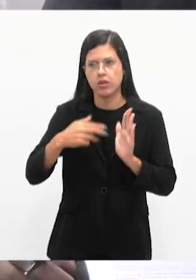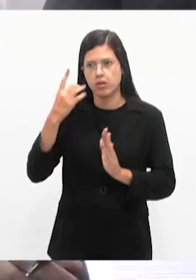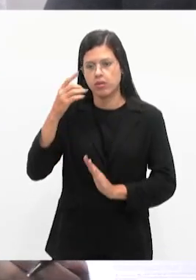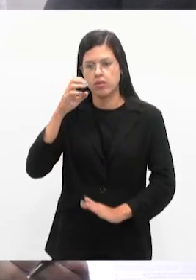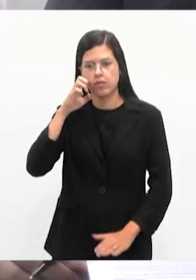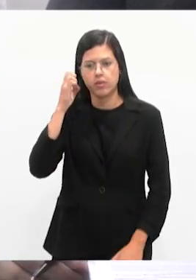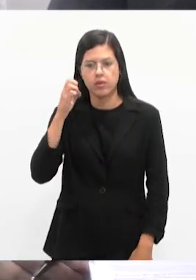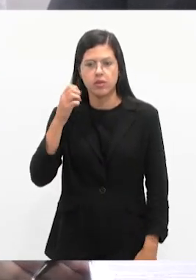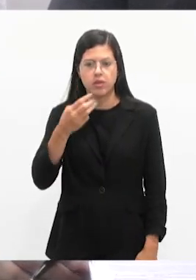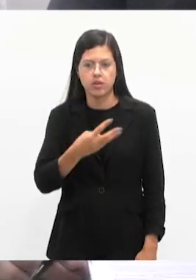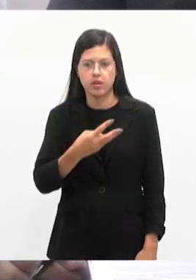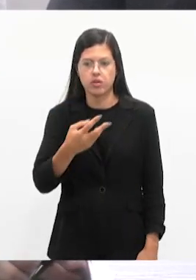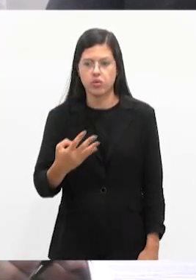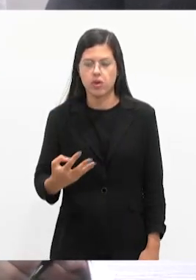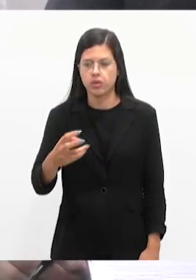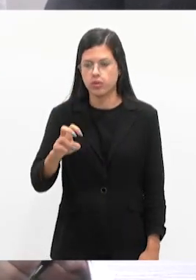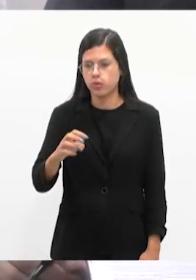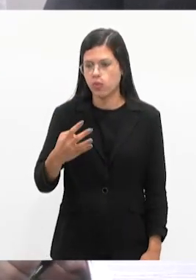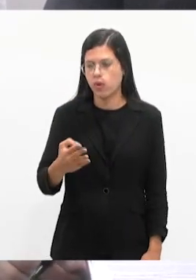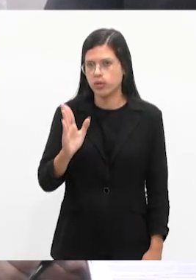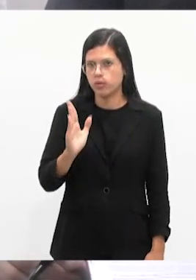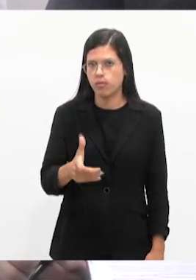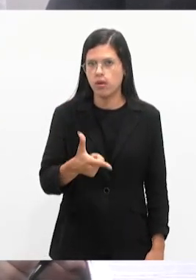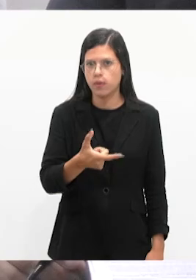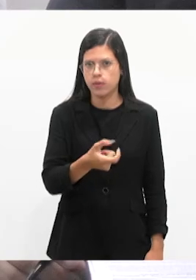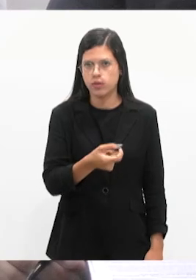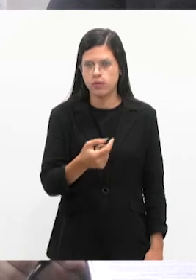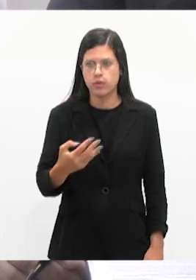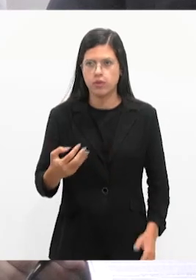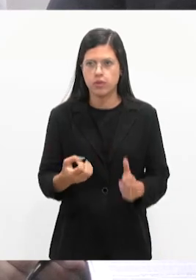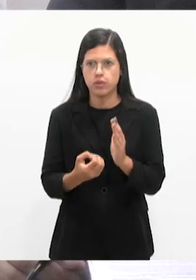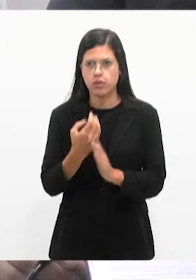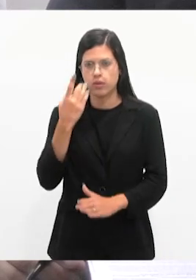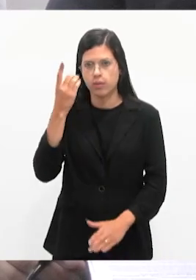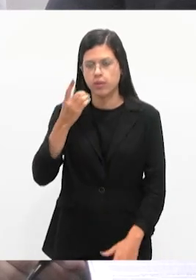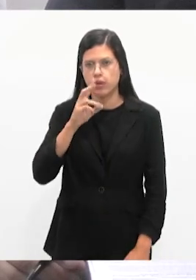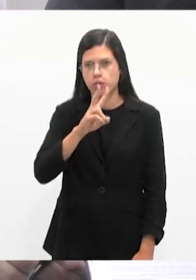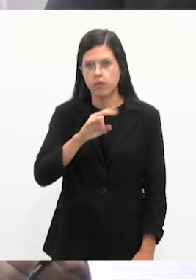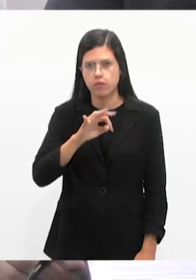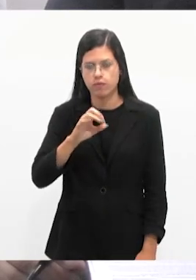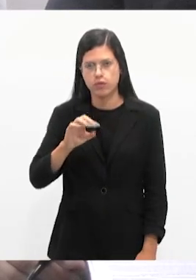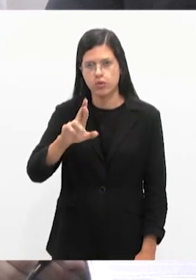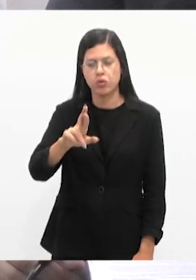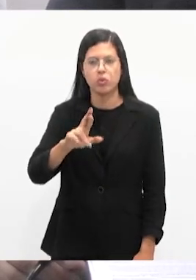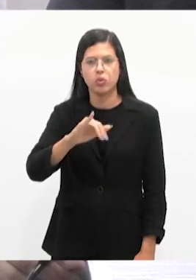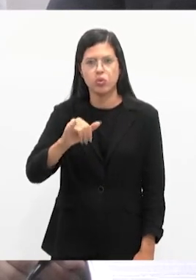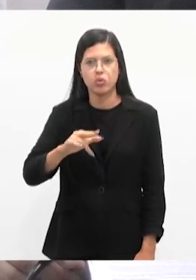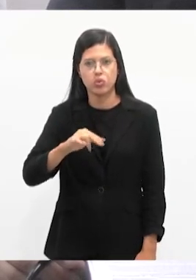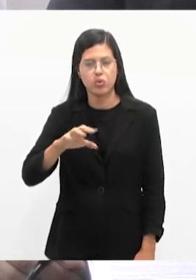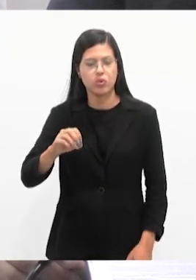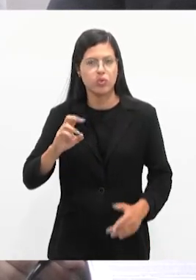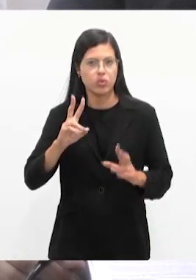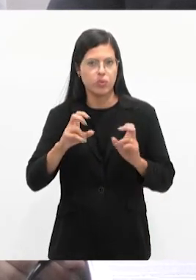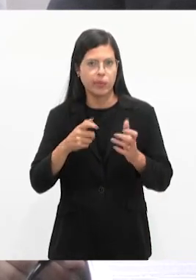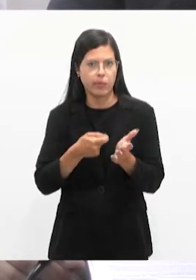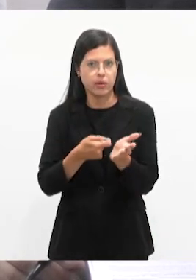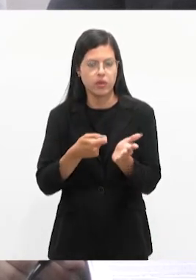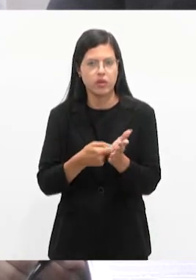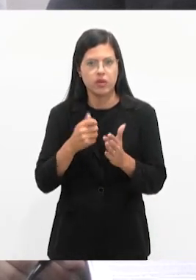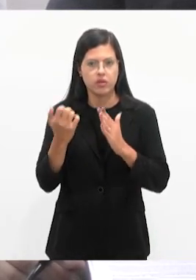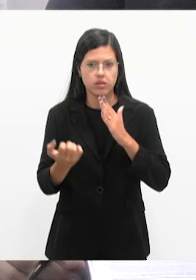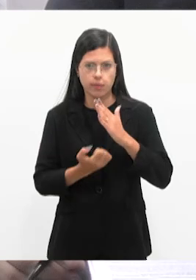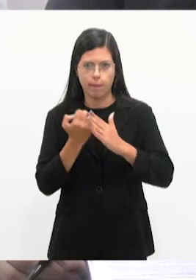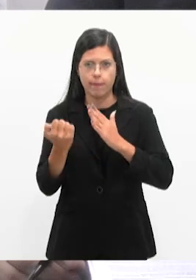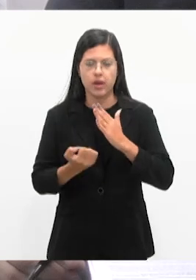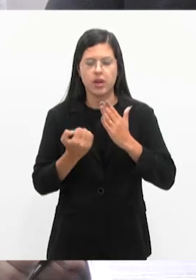lei número 3.454, de 24, de autoria do deputado Vitor Júnior, que dispõe sobre a obrigatoriedade das empresas prestadoras